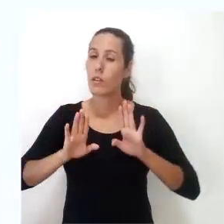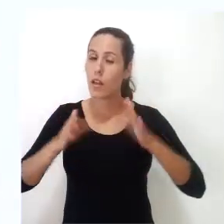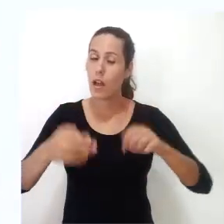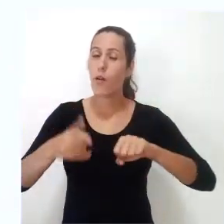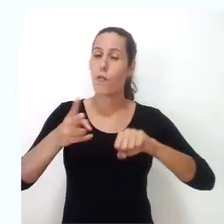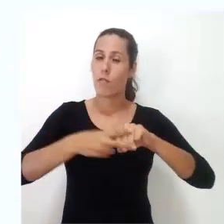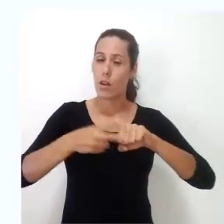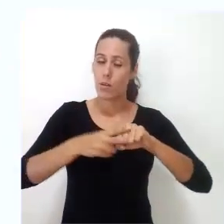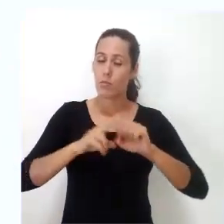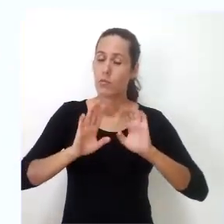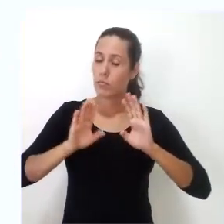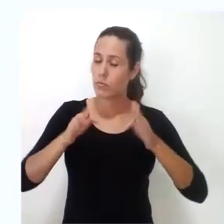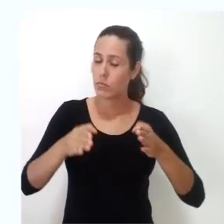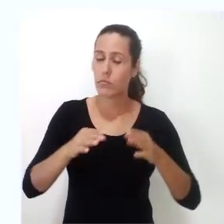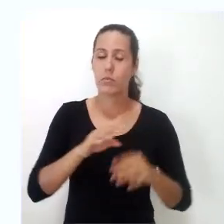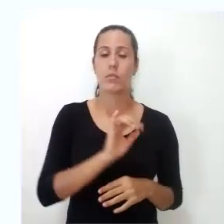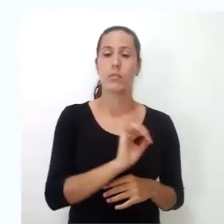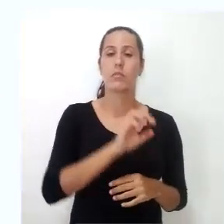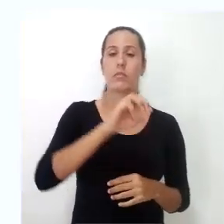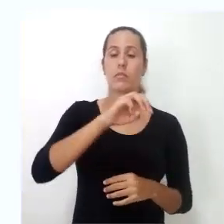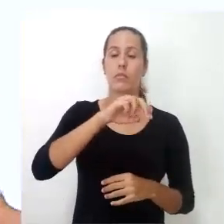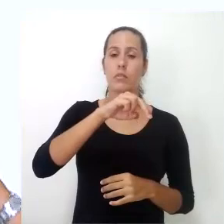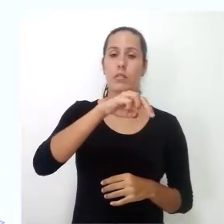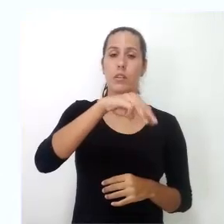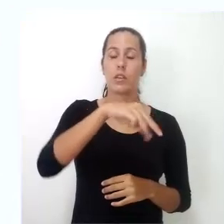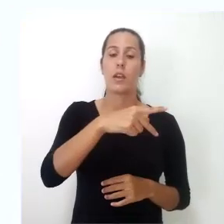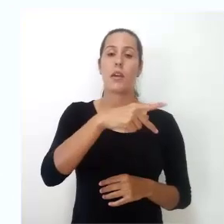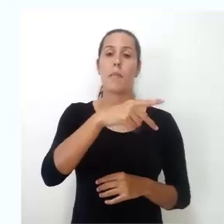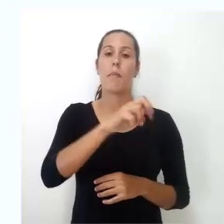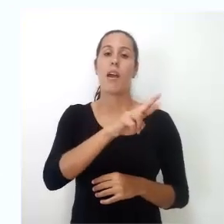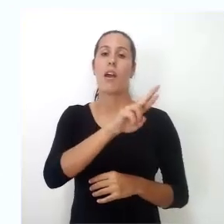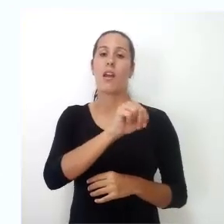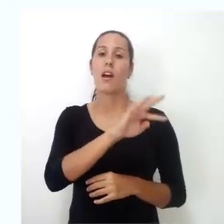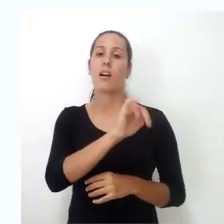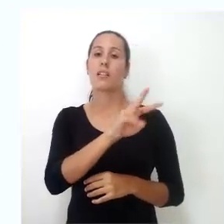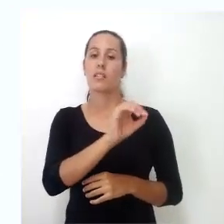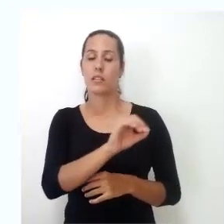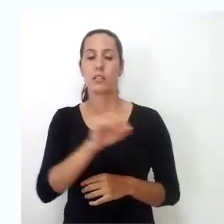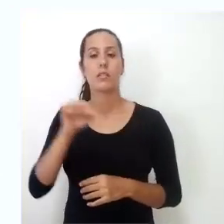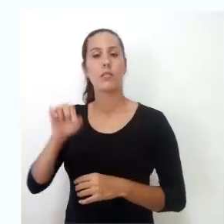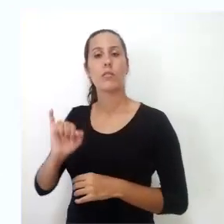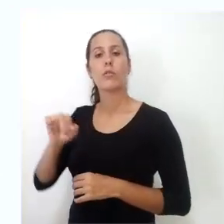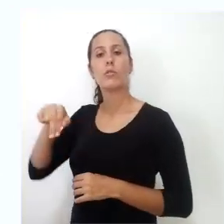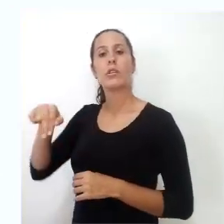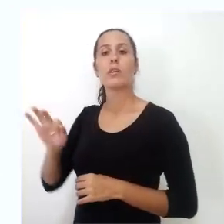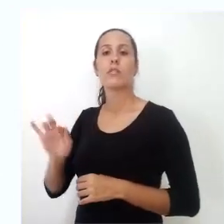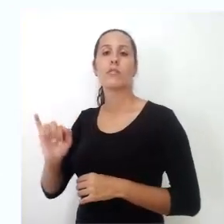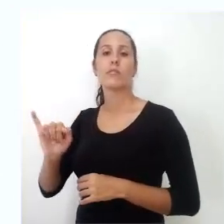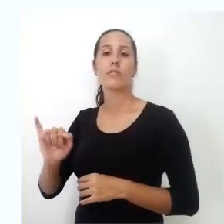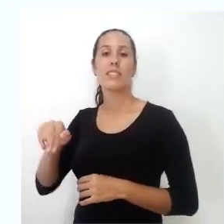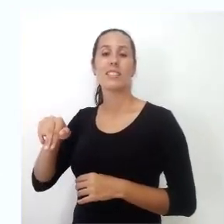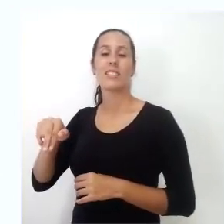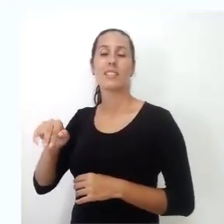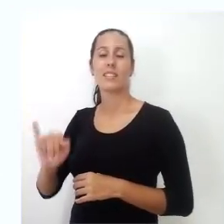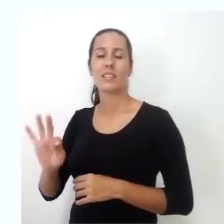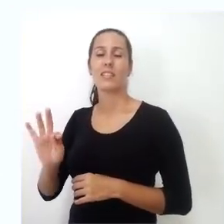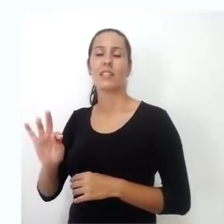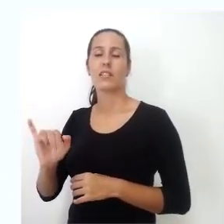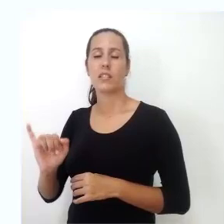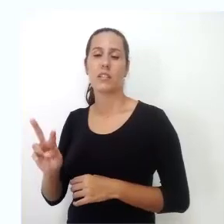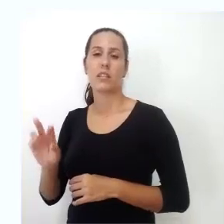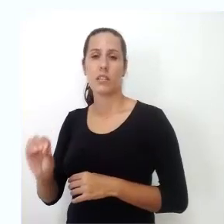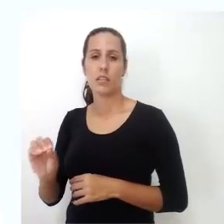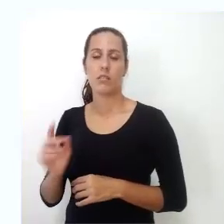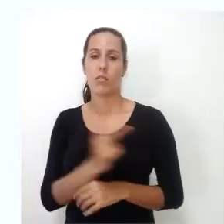aquela questão do verbo no infinitivo, do verbo no imperativo, porque o verbo no infinitivo e o verbo no imperativo, eles